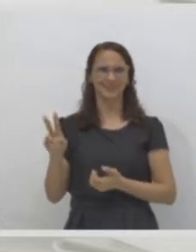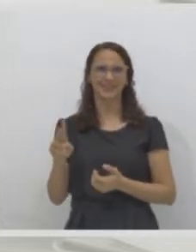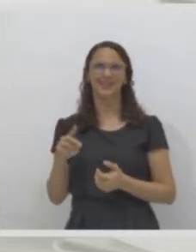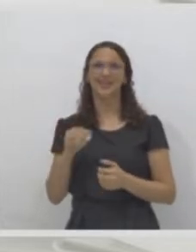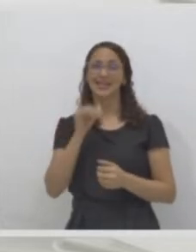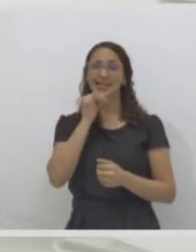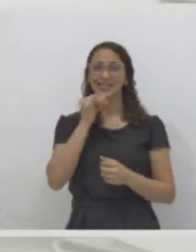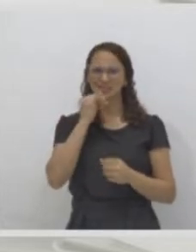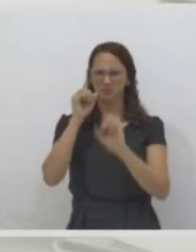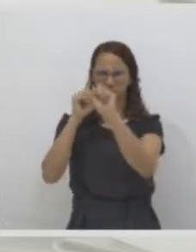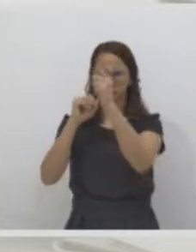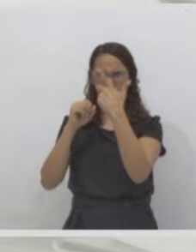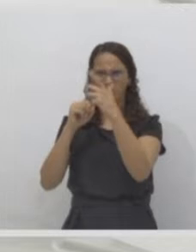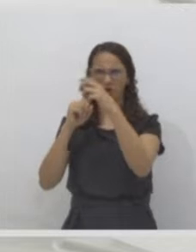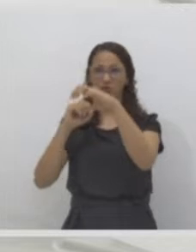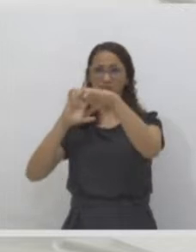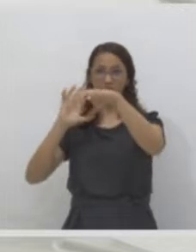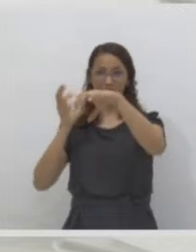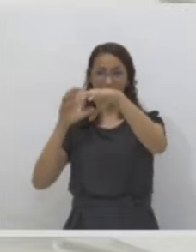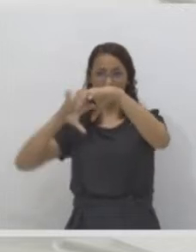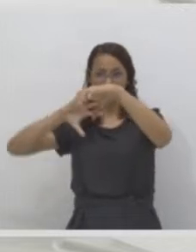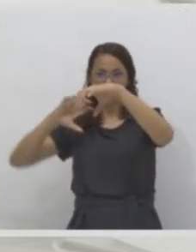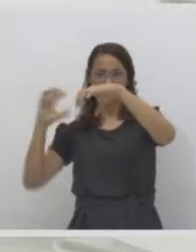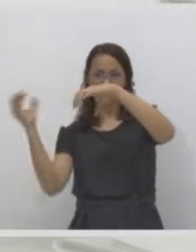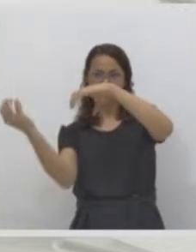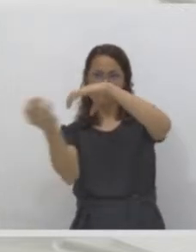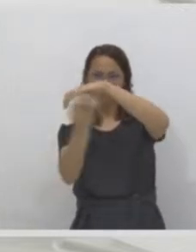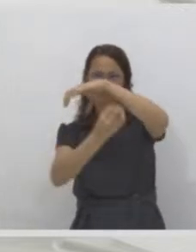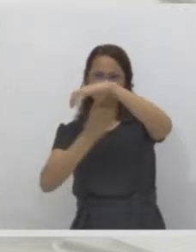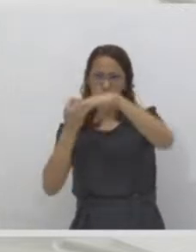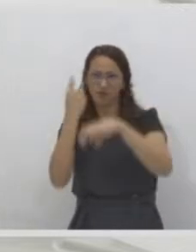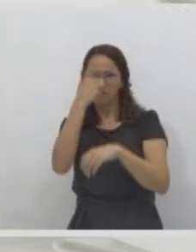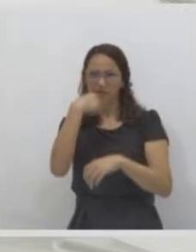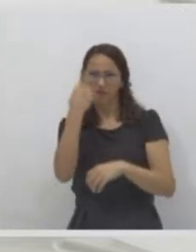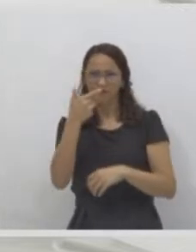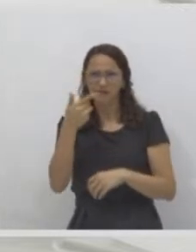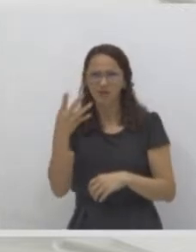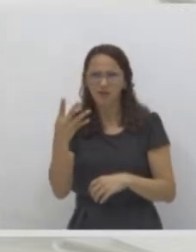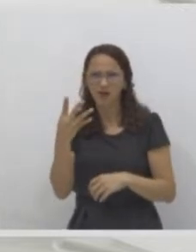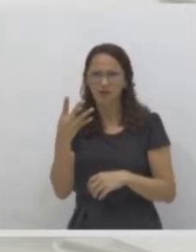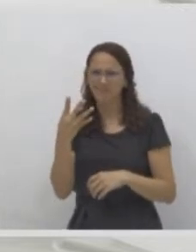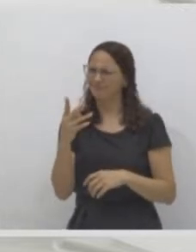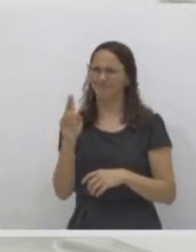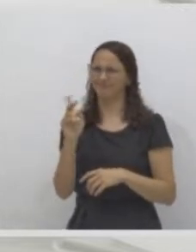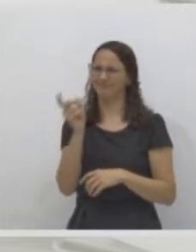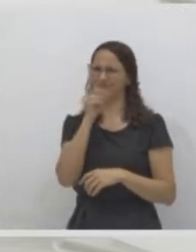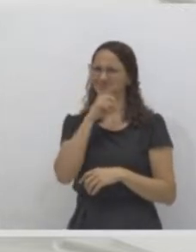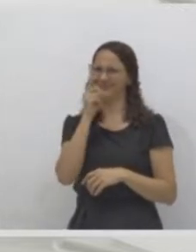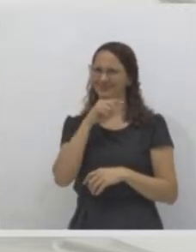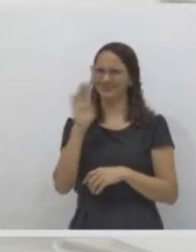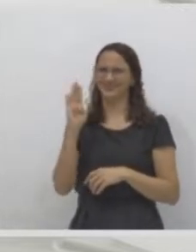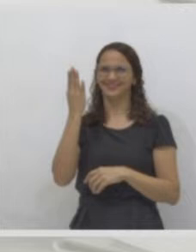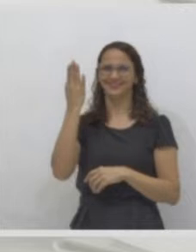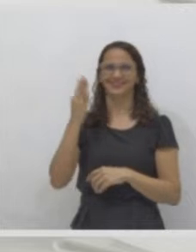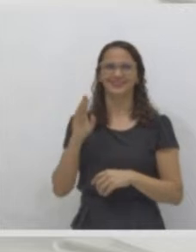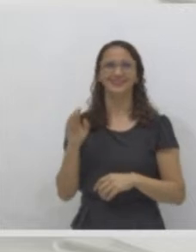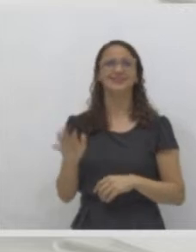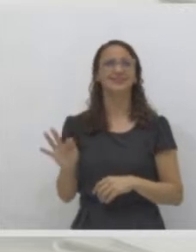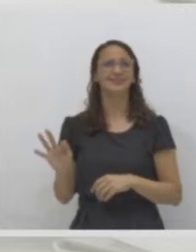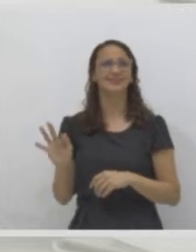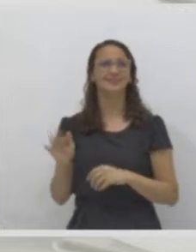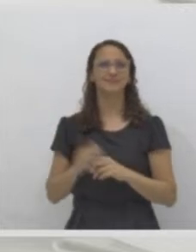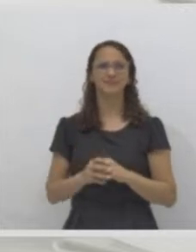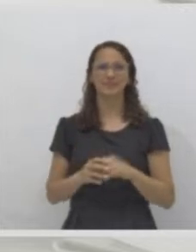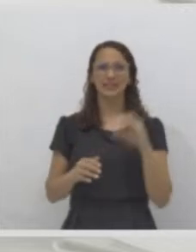meio estranha essa, né? Tem uma pegadinha. É falsa. Na letra C. A Terra demora